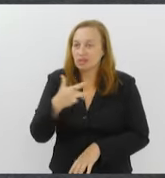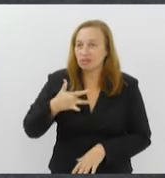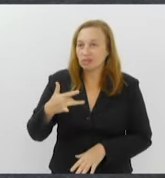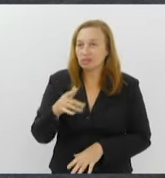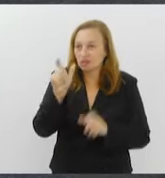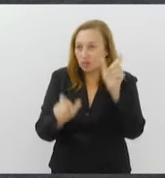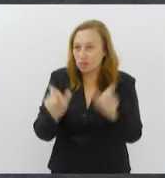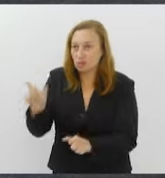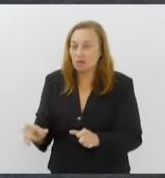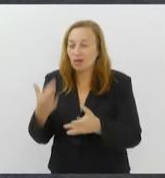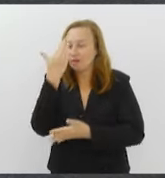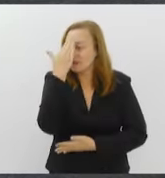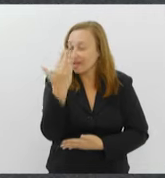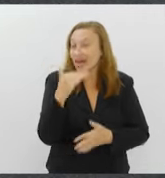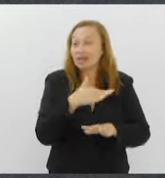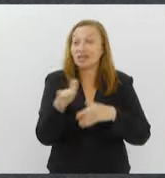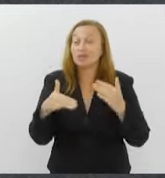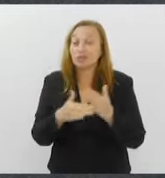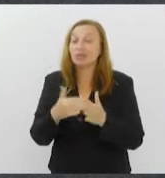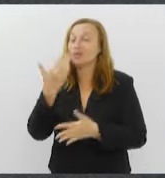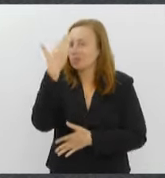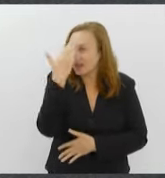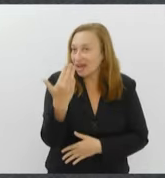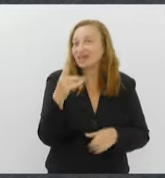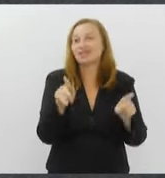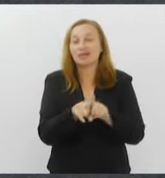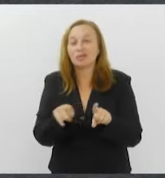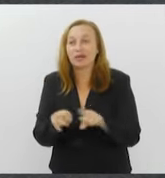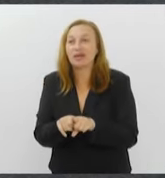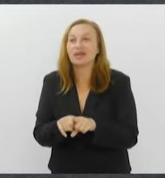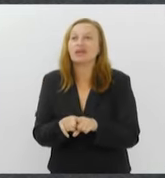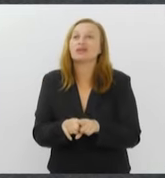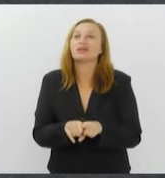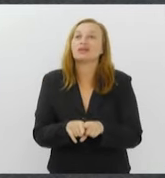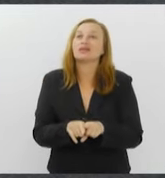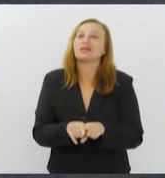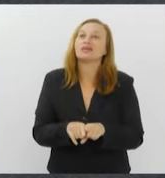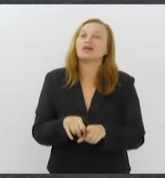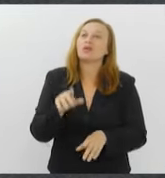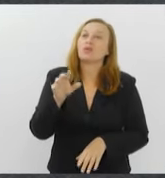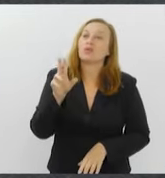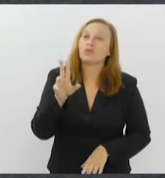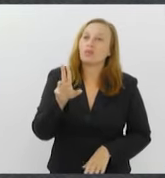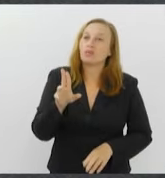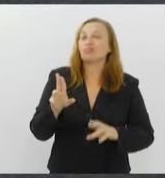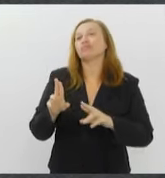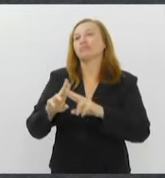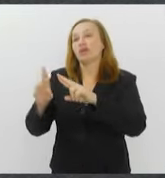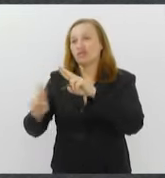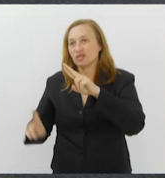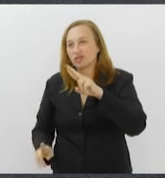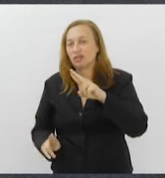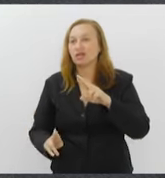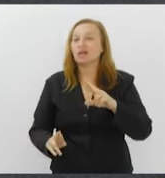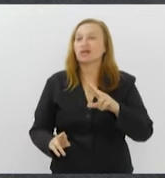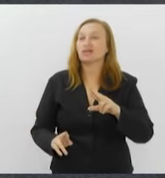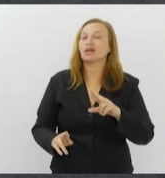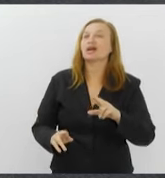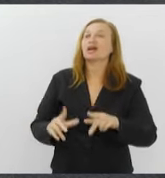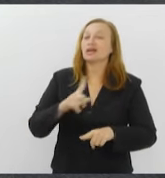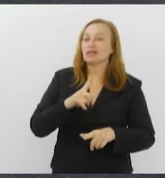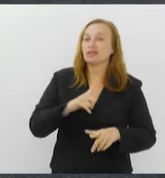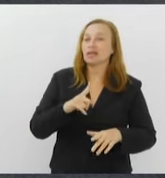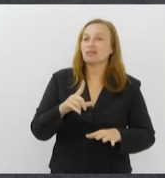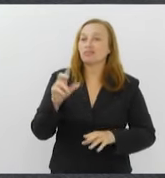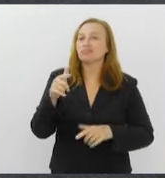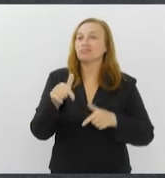Então, muito obrigada a todos. Obrigada também à UFRJ, que tem um trabalho